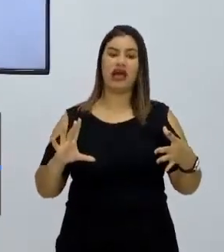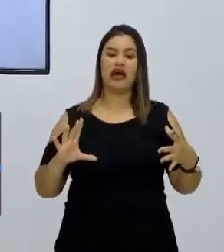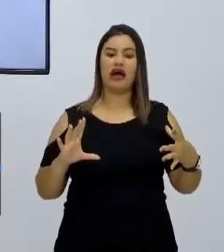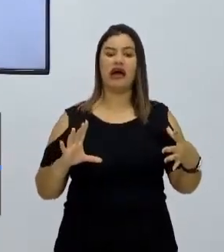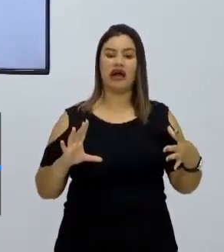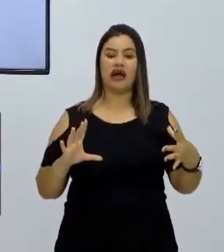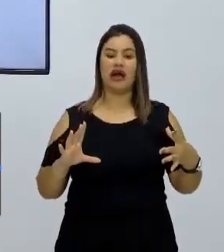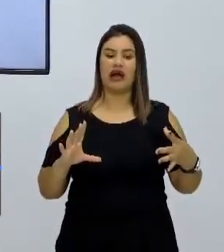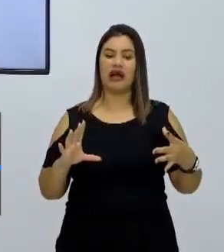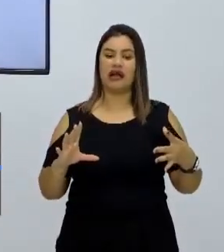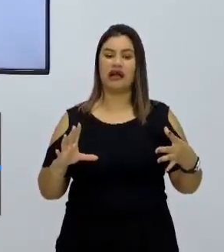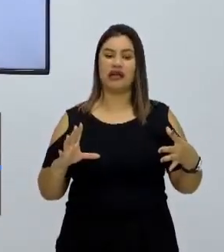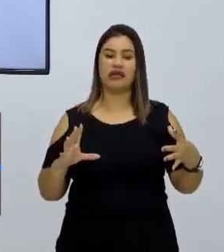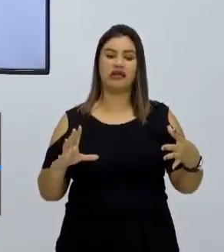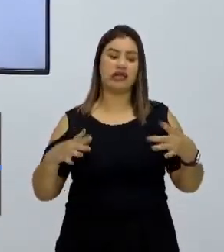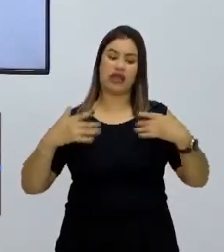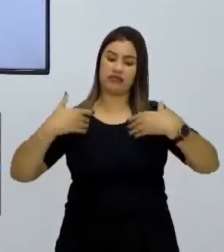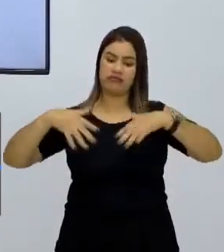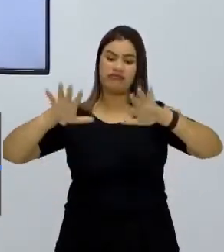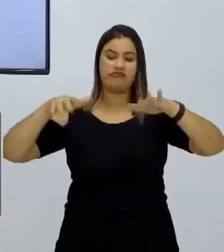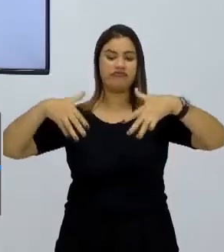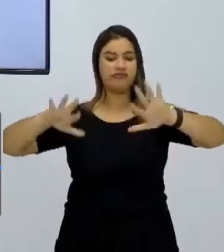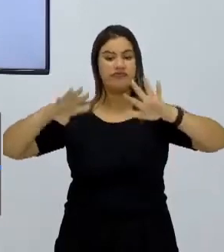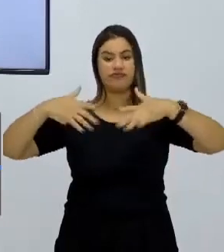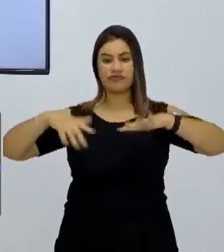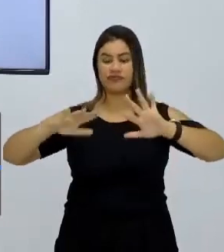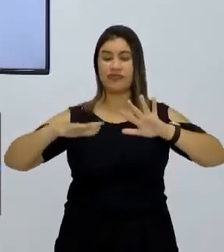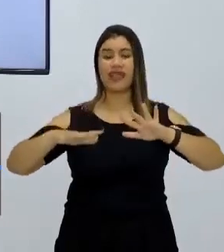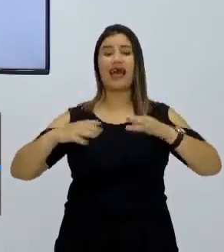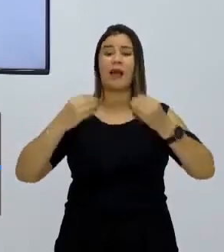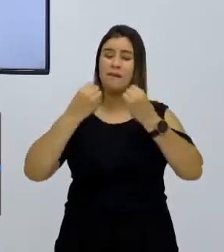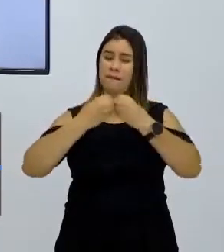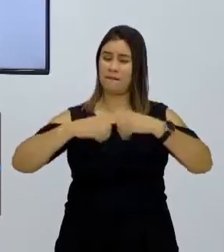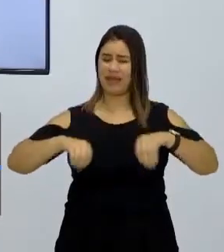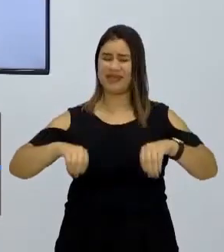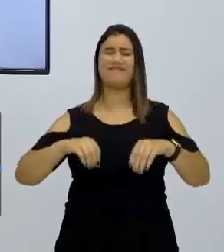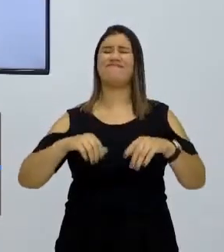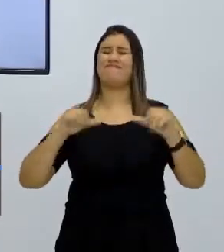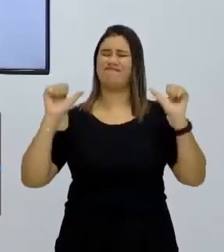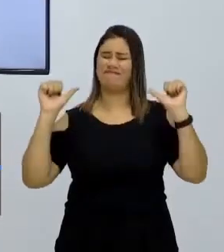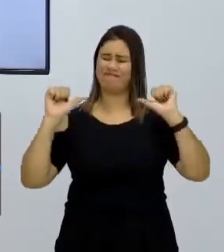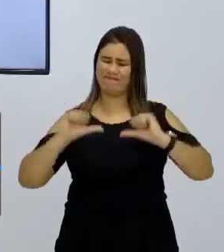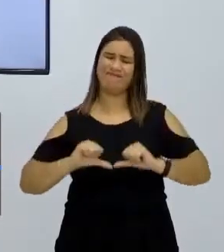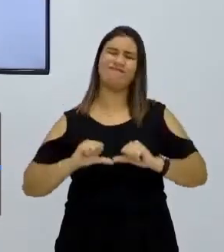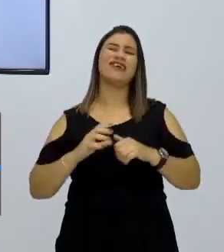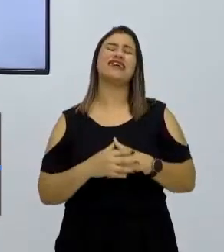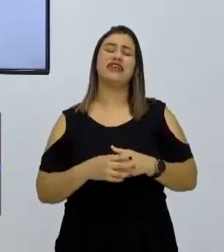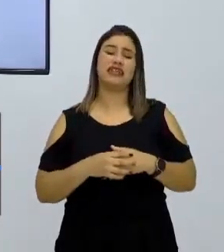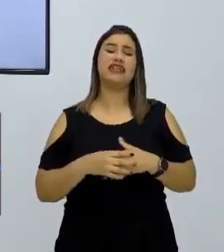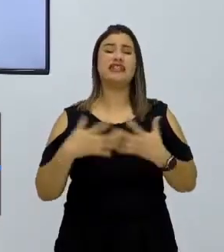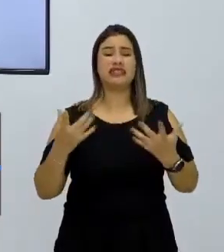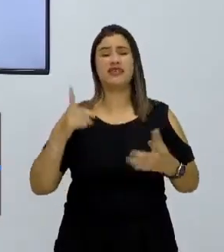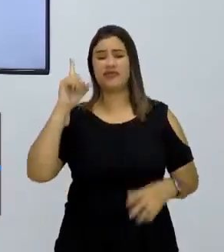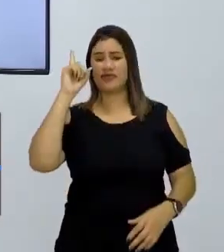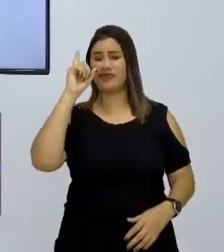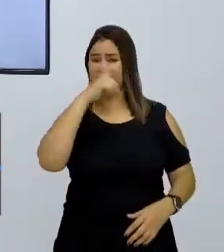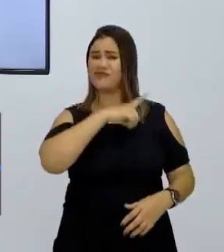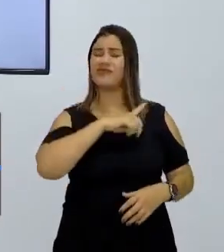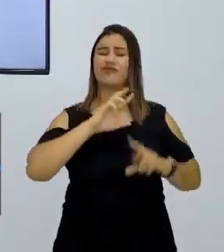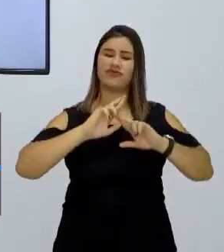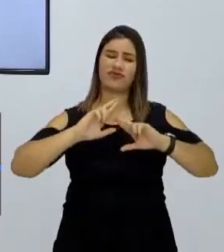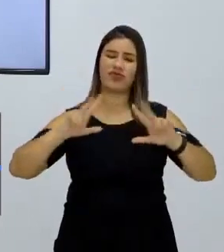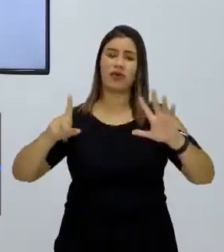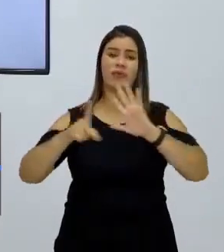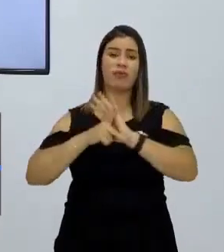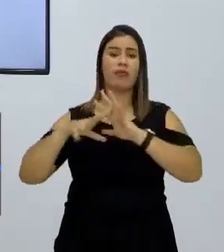né, por conta deles aí o prejuízo foi maior. Então foi um fato aí um pouco mais diferente aí da